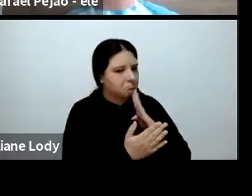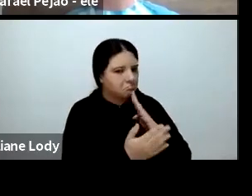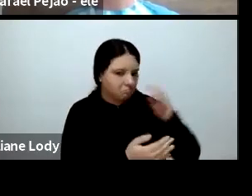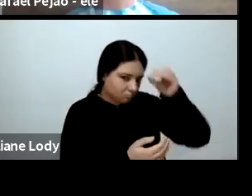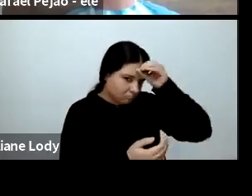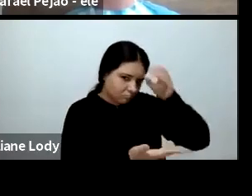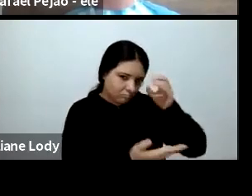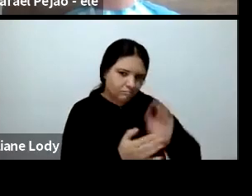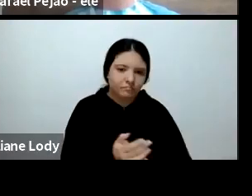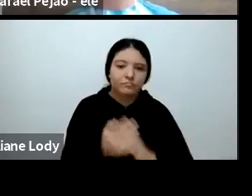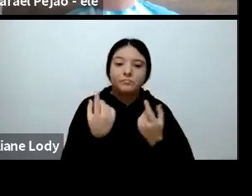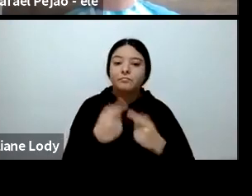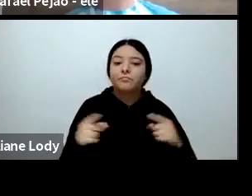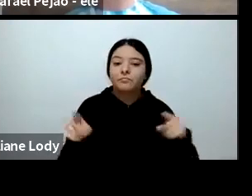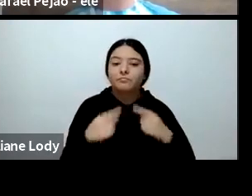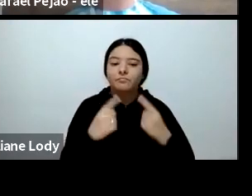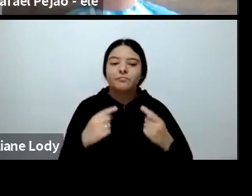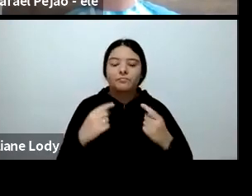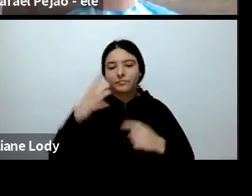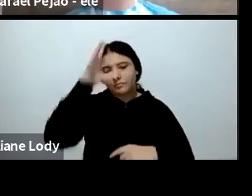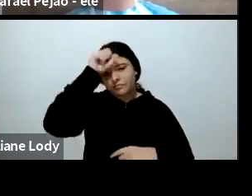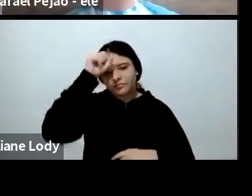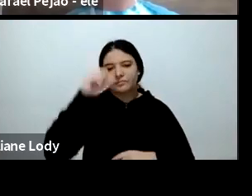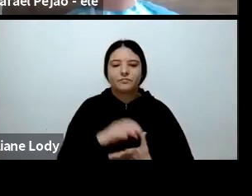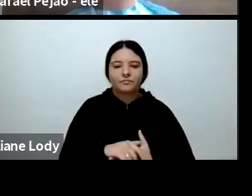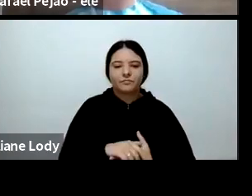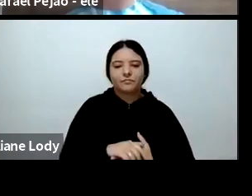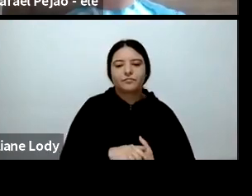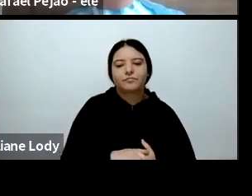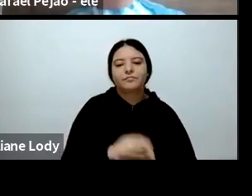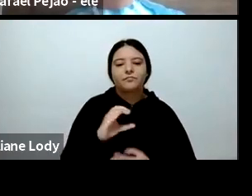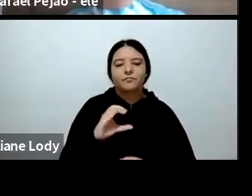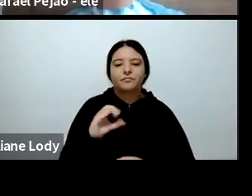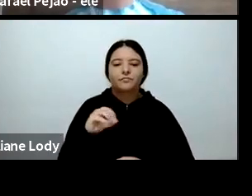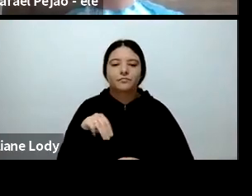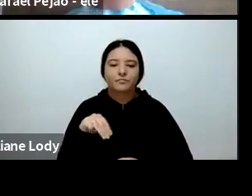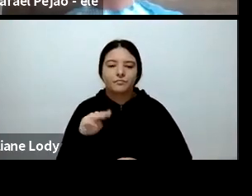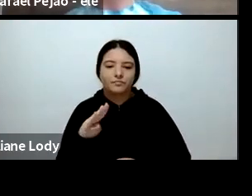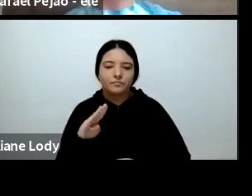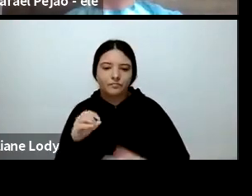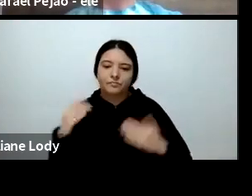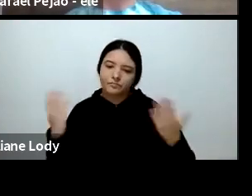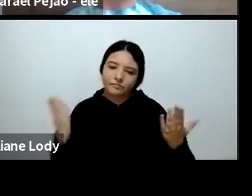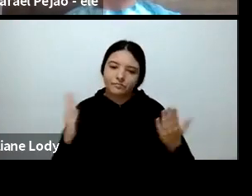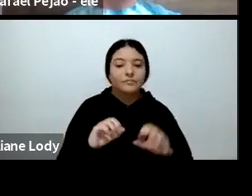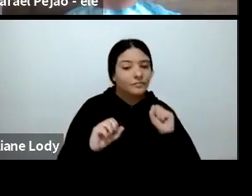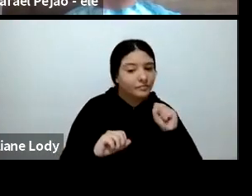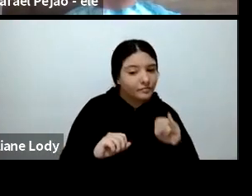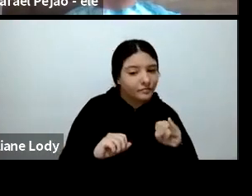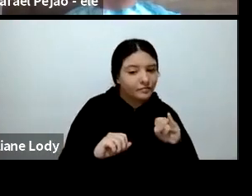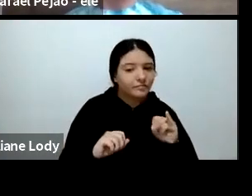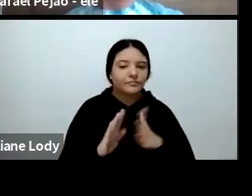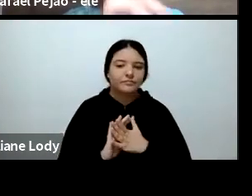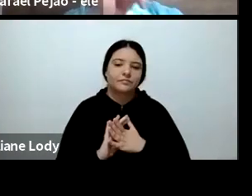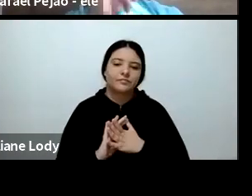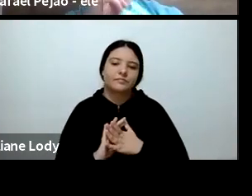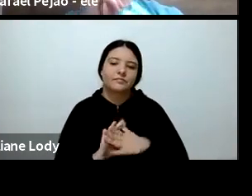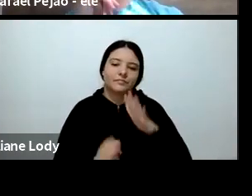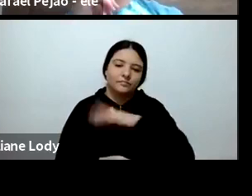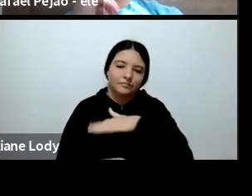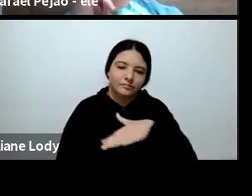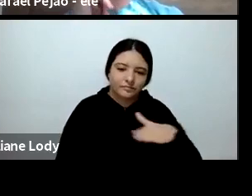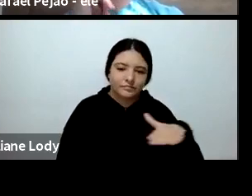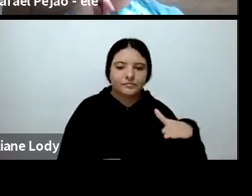música com uma das crianças do Congo. E aí ela falou assim, bom, e se eu começar a receber essas crianças